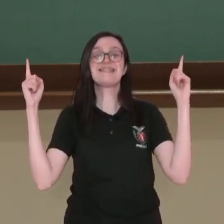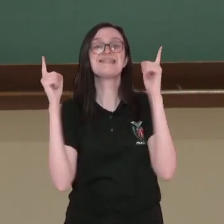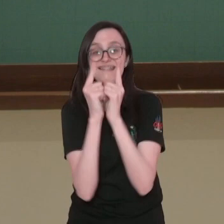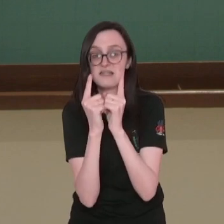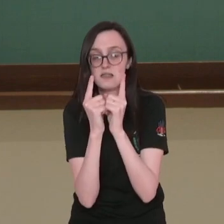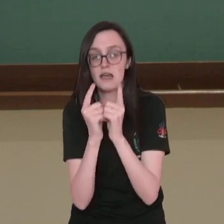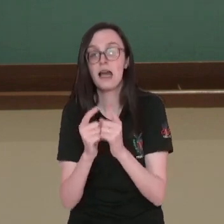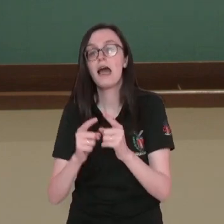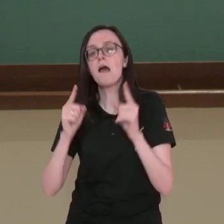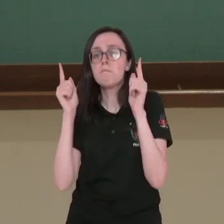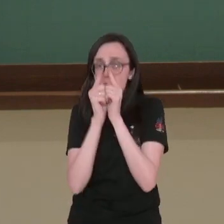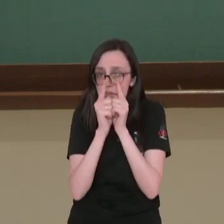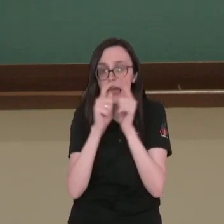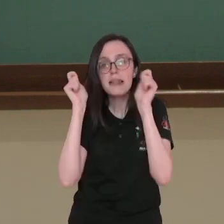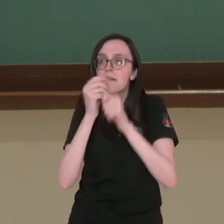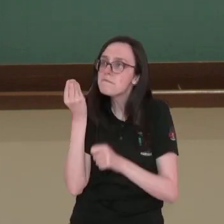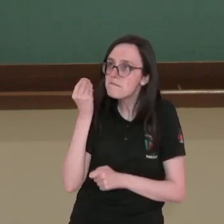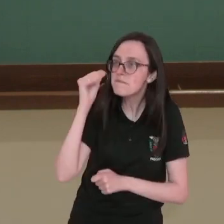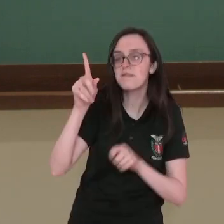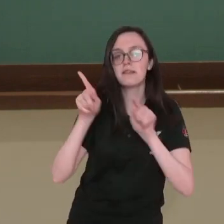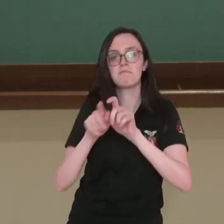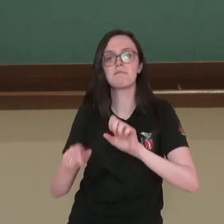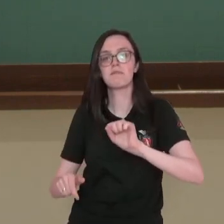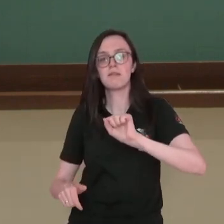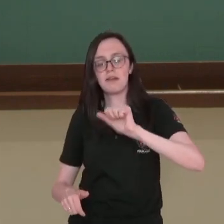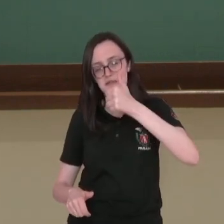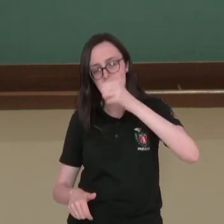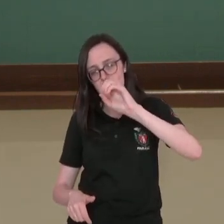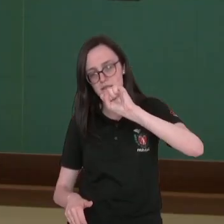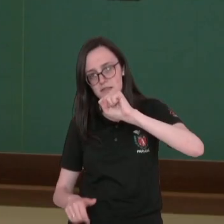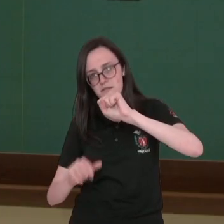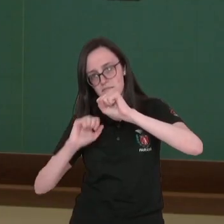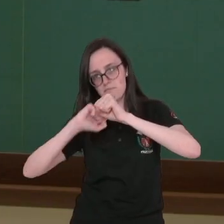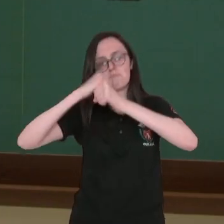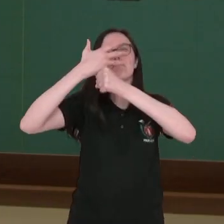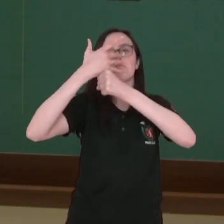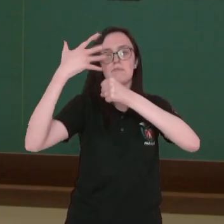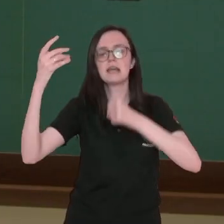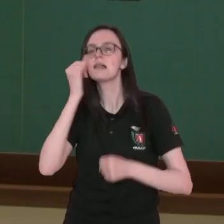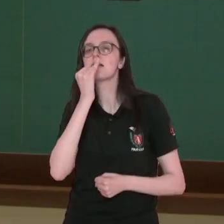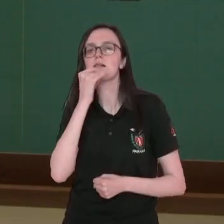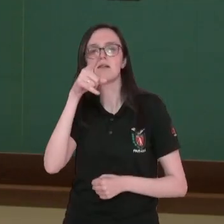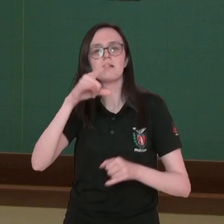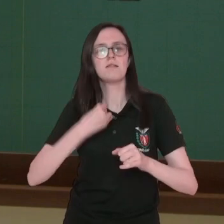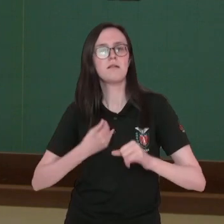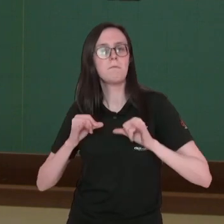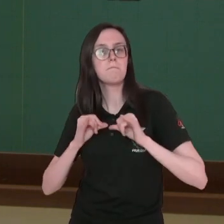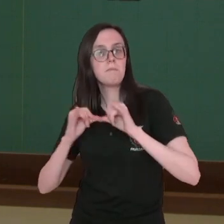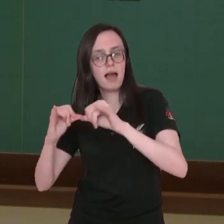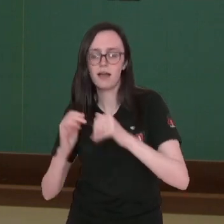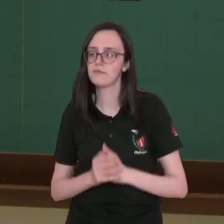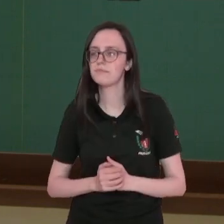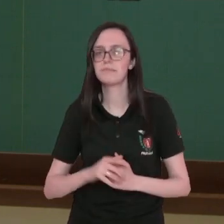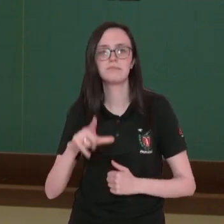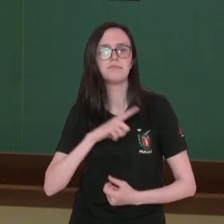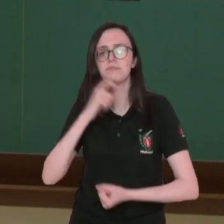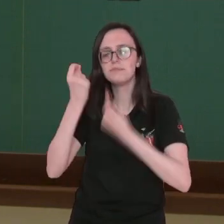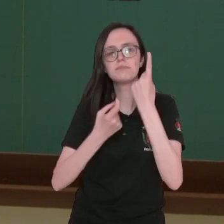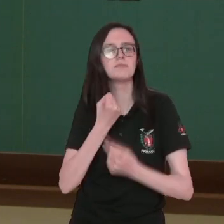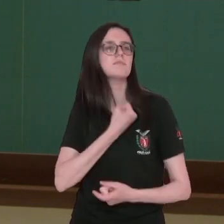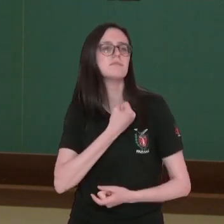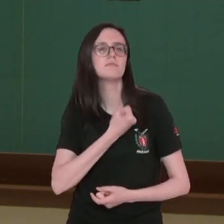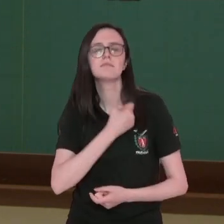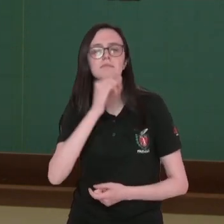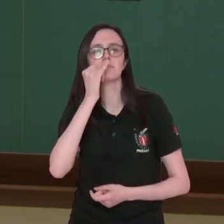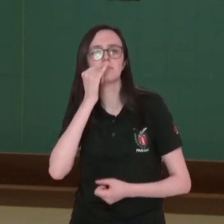e escrever usando potências de base 10. Então, quando você vai no supermercado, lá, pessoal, às vezes você tem lá números, né, que tem potências. E não